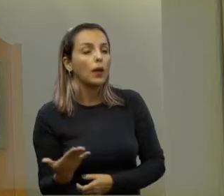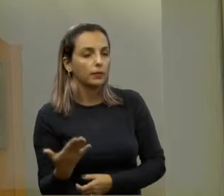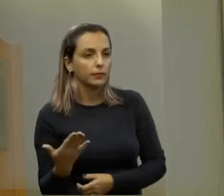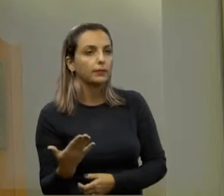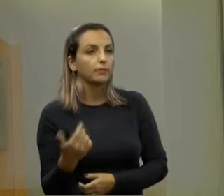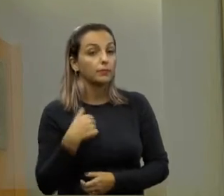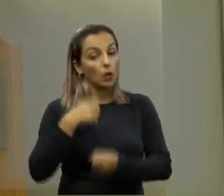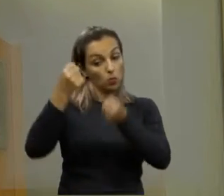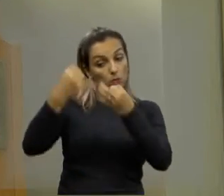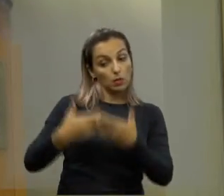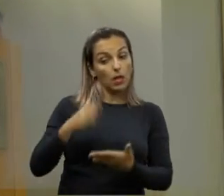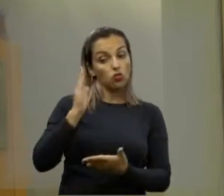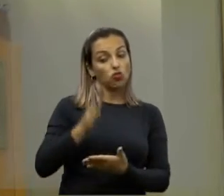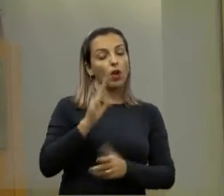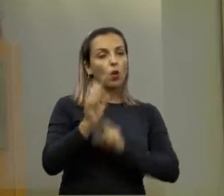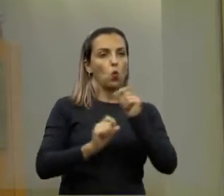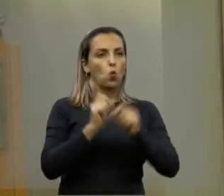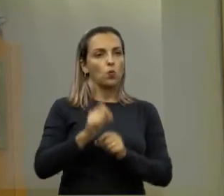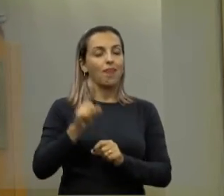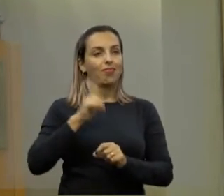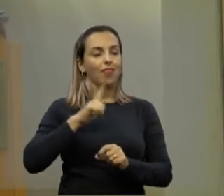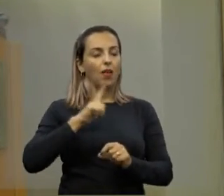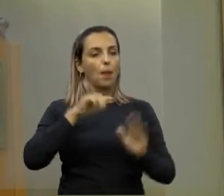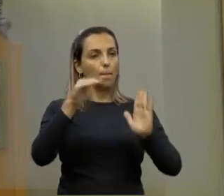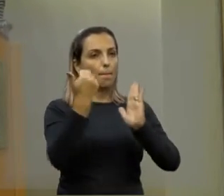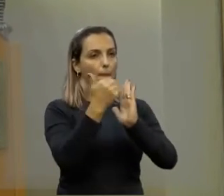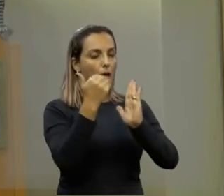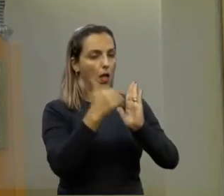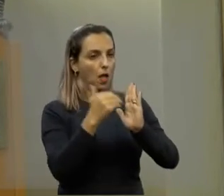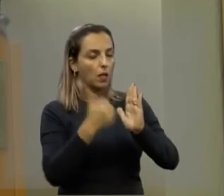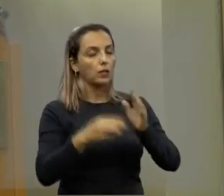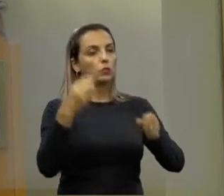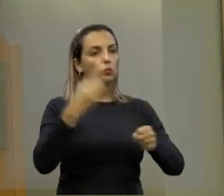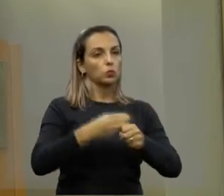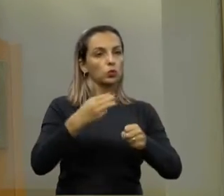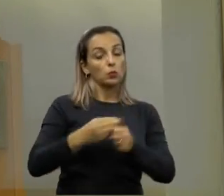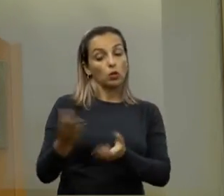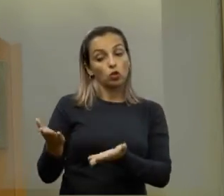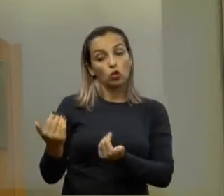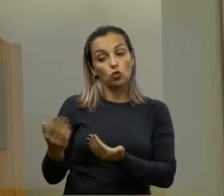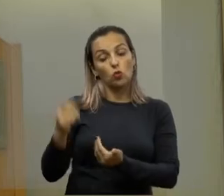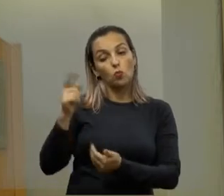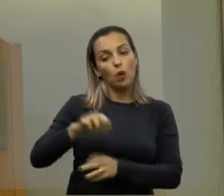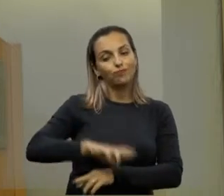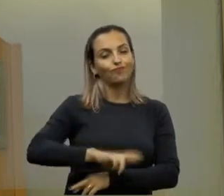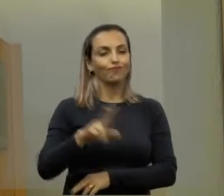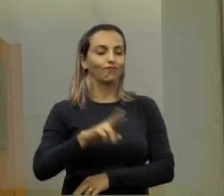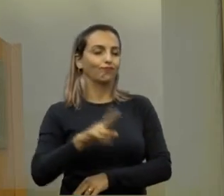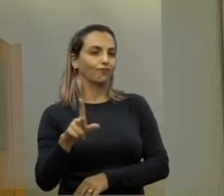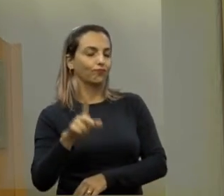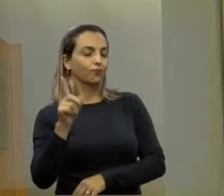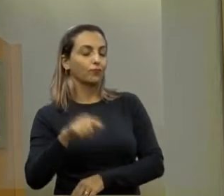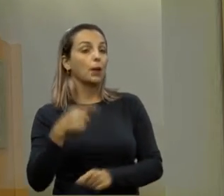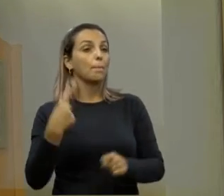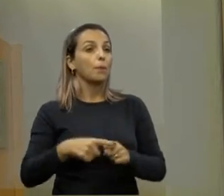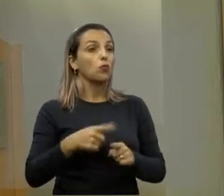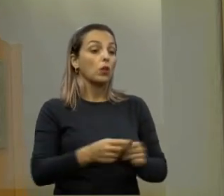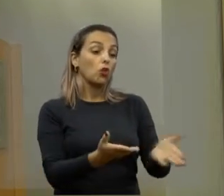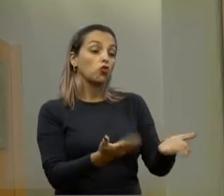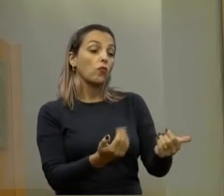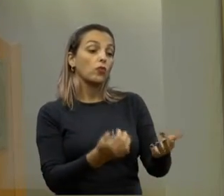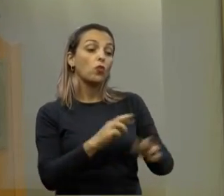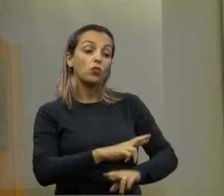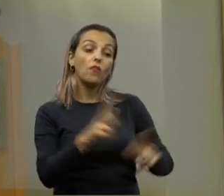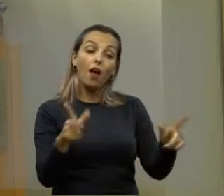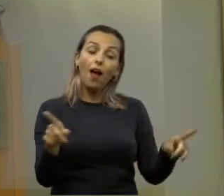como eu coloquei no começo a sessão o presidente a gente tem um plano Municipal de juventude apresentada na noite de hoje capítulo tá mente diverso porque a juventude é uma semente